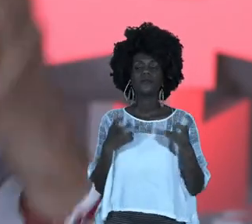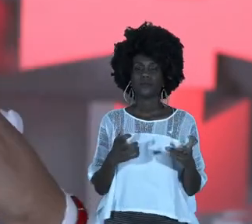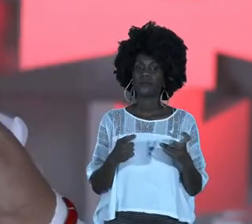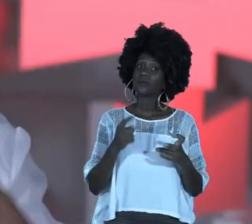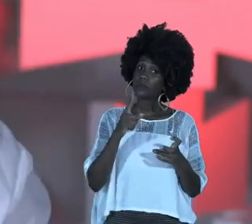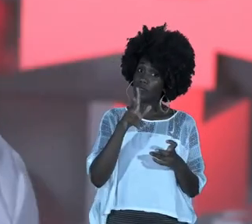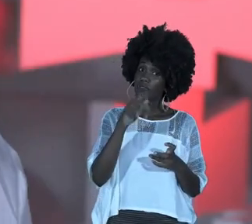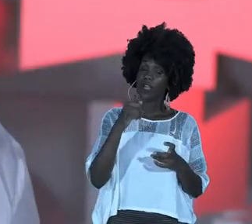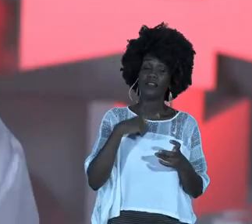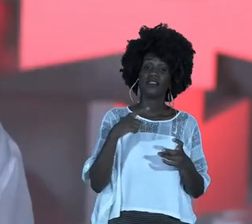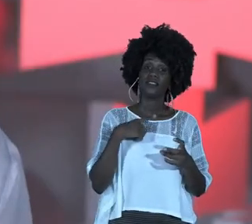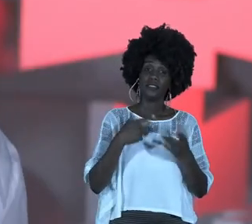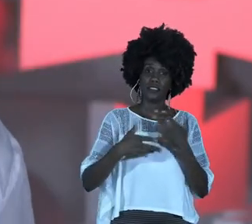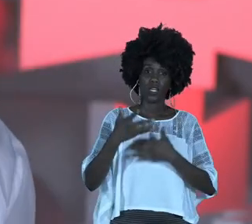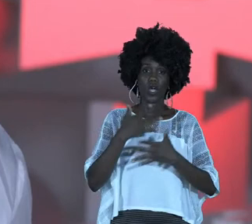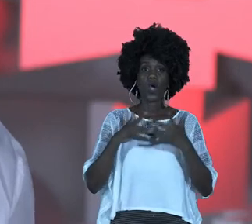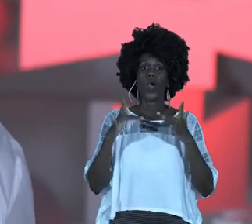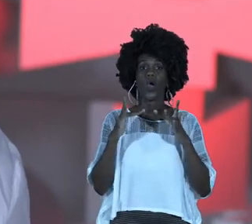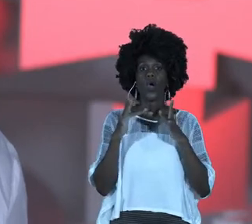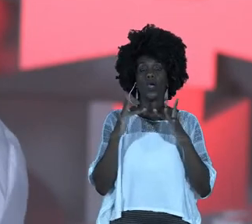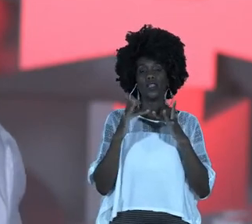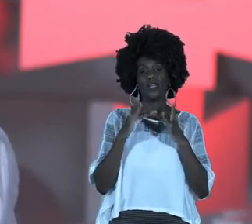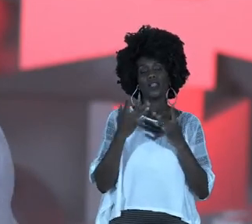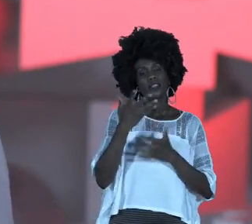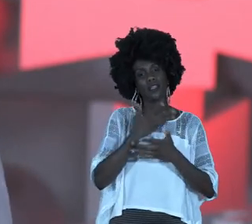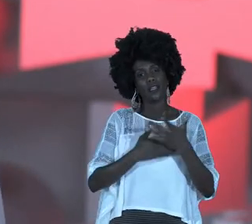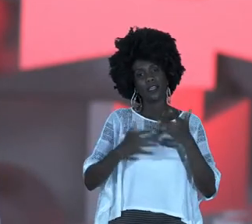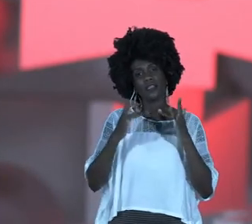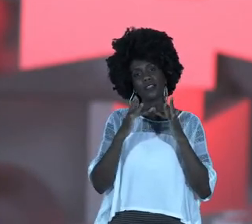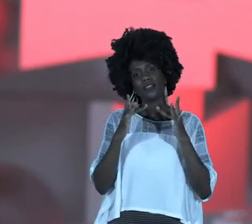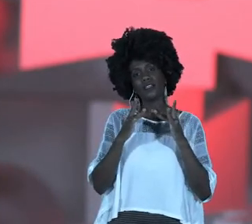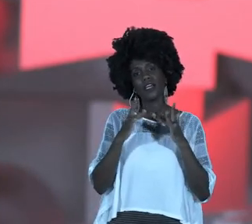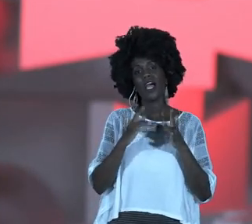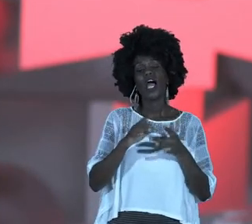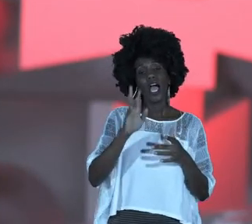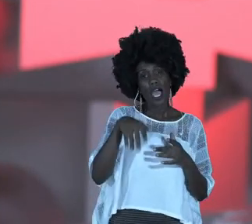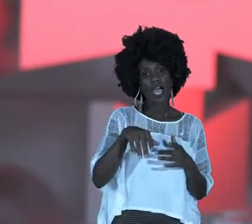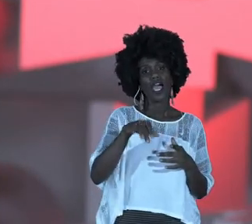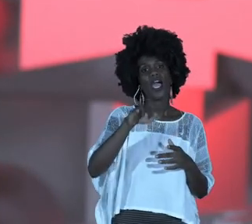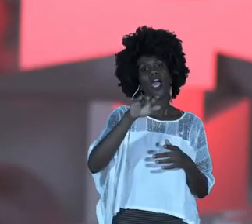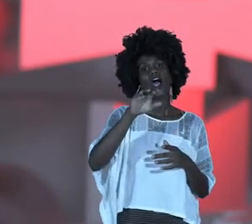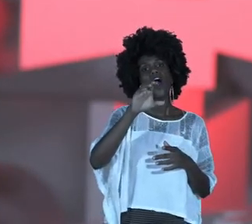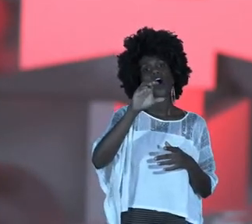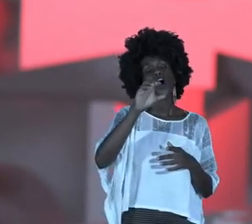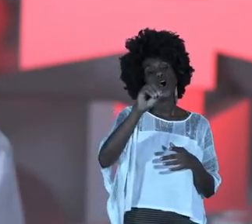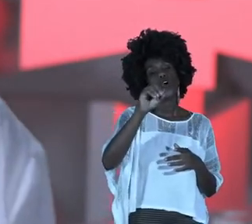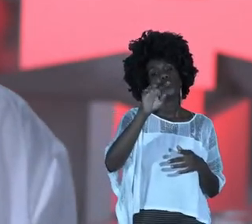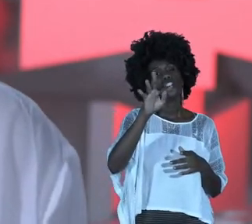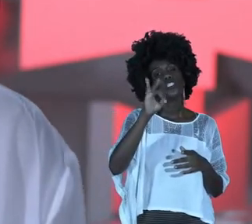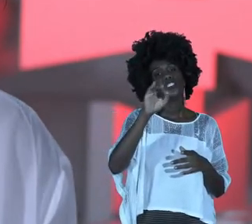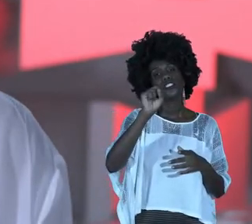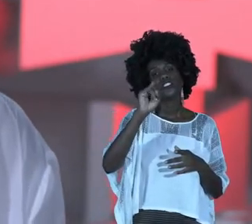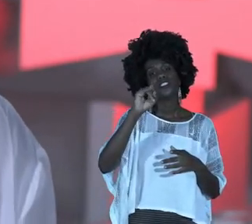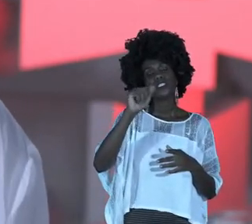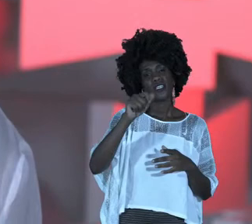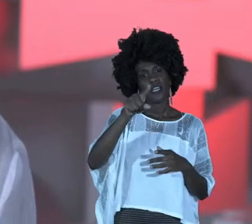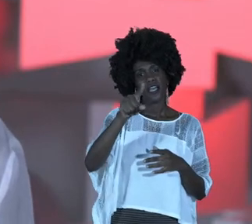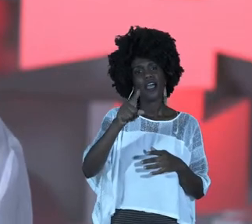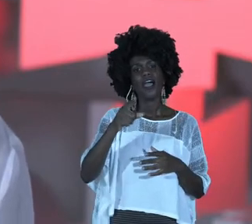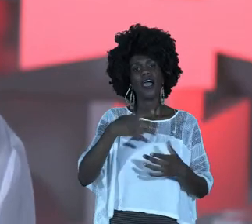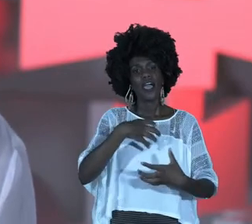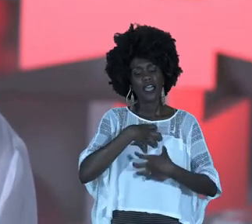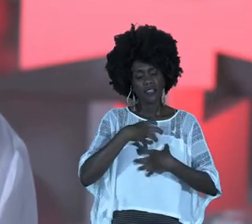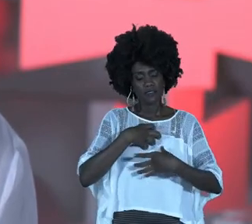e vão interagindo. Essa interação que é o que busca Oiticica na sua obra, essa interação